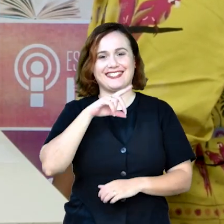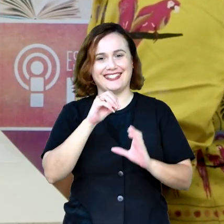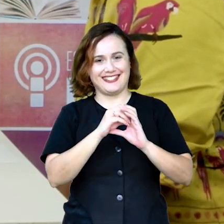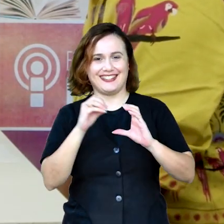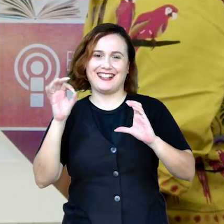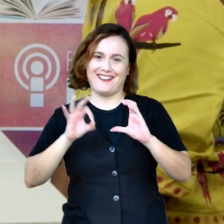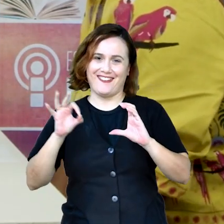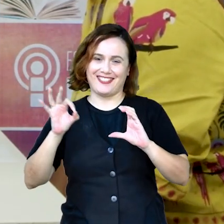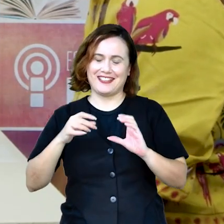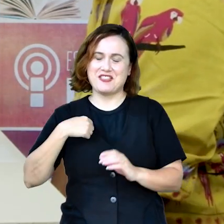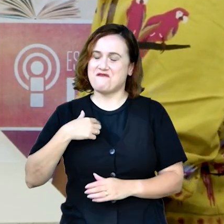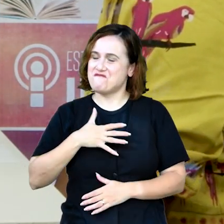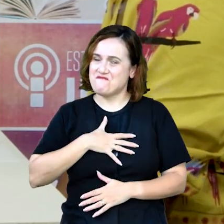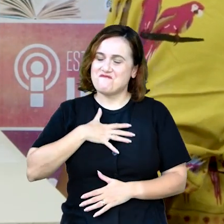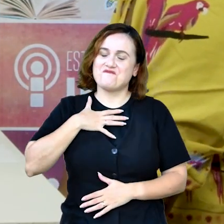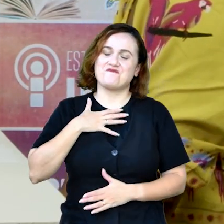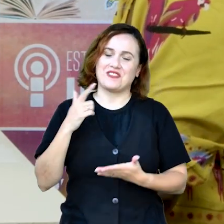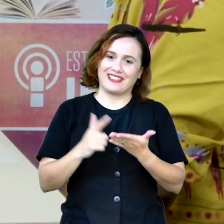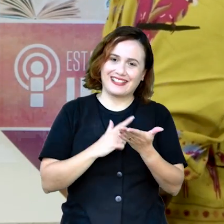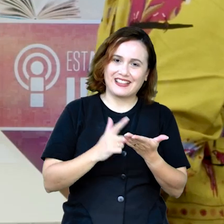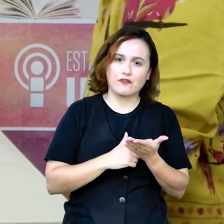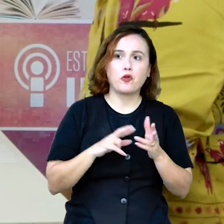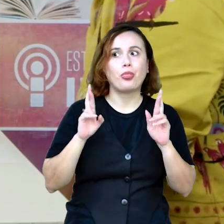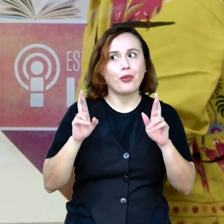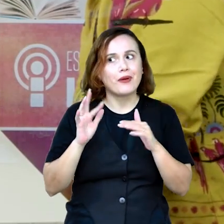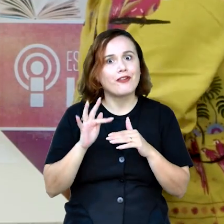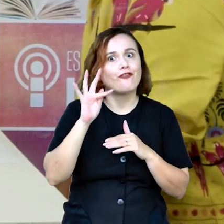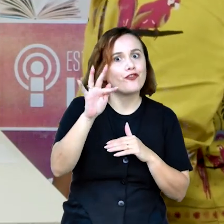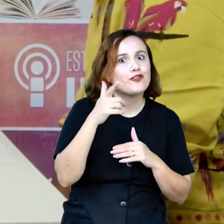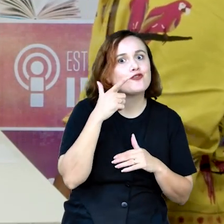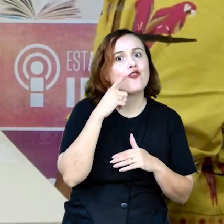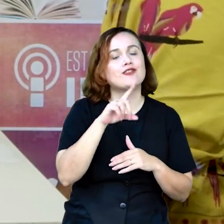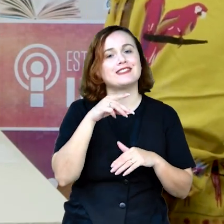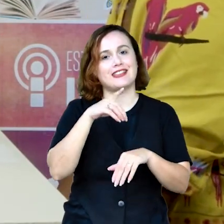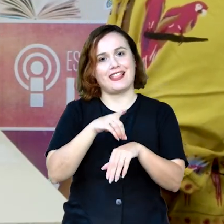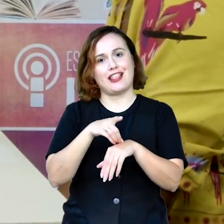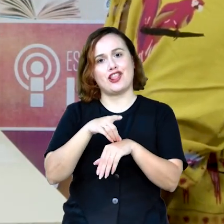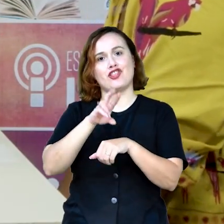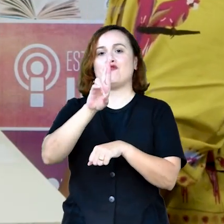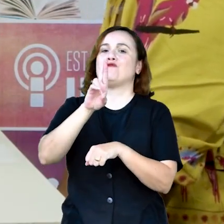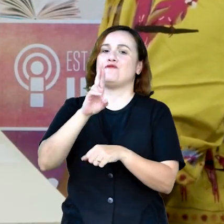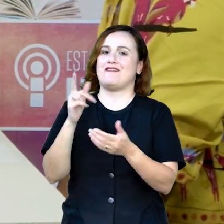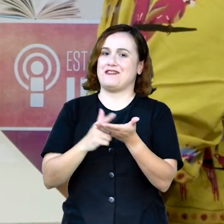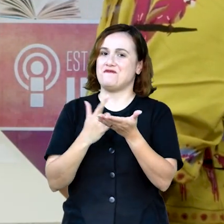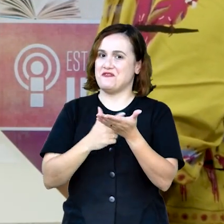livro e eu espero que em breve eu consiga fazer o meu livro também do doutorado.